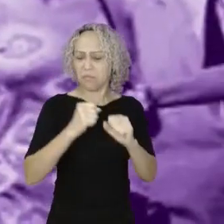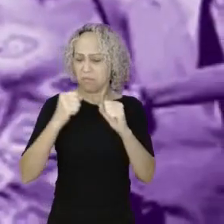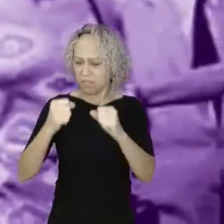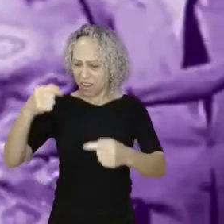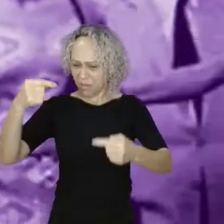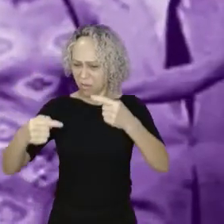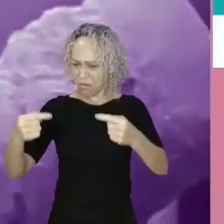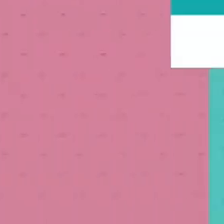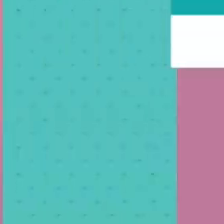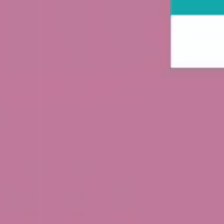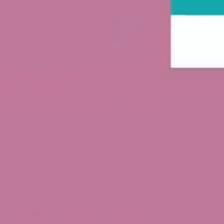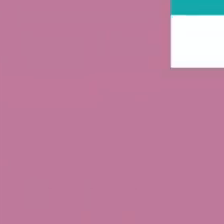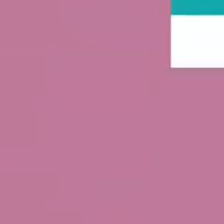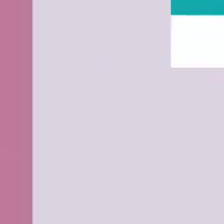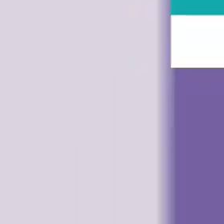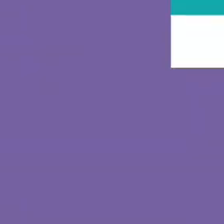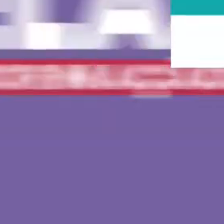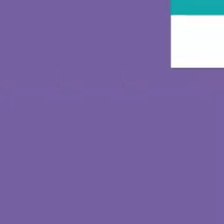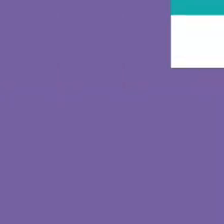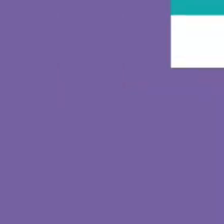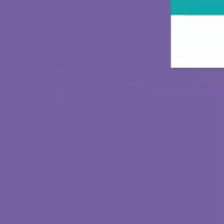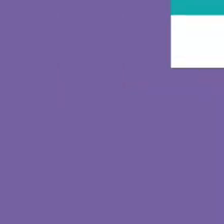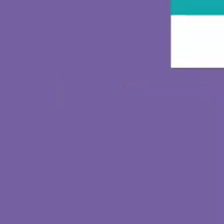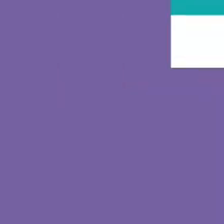de poder.